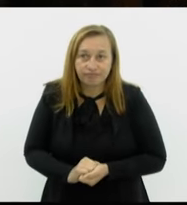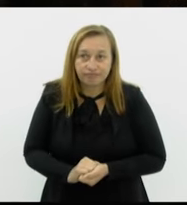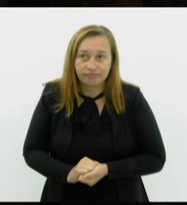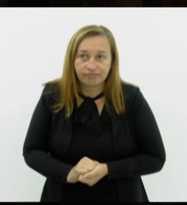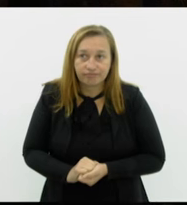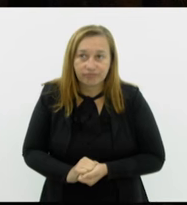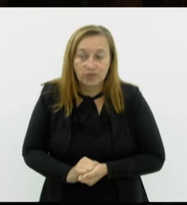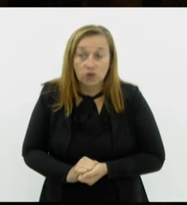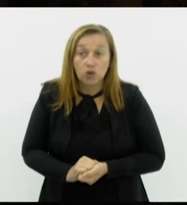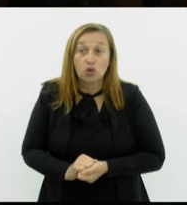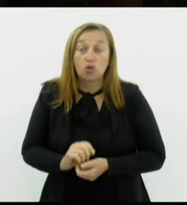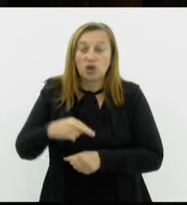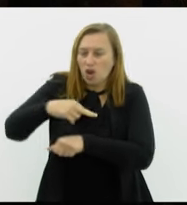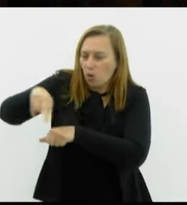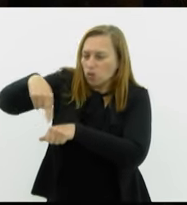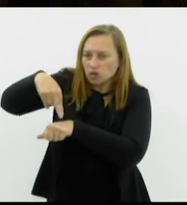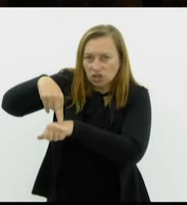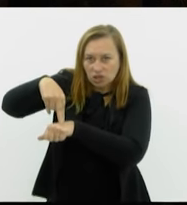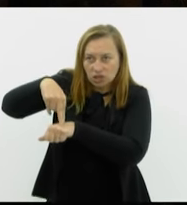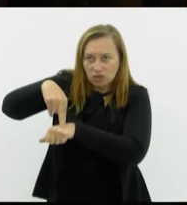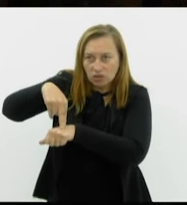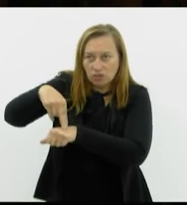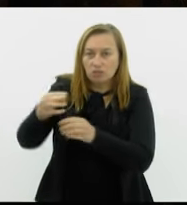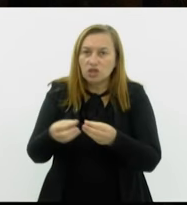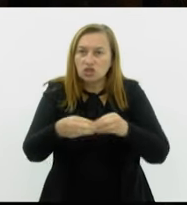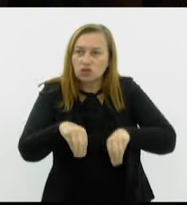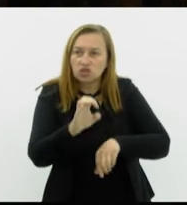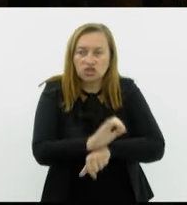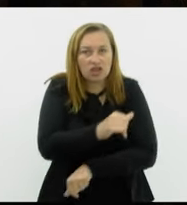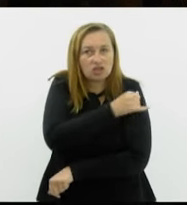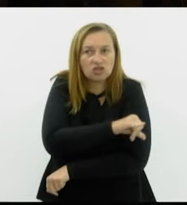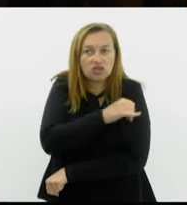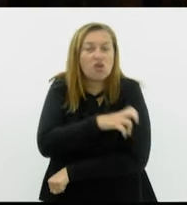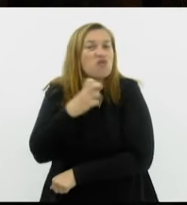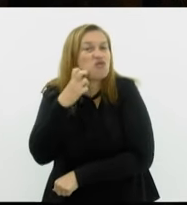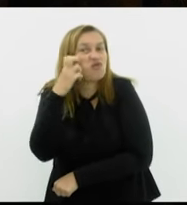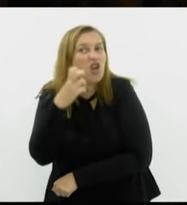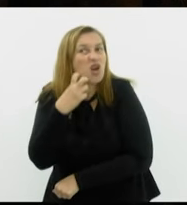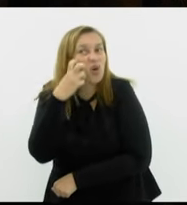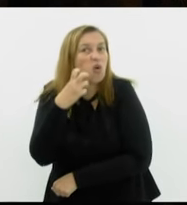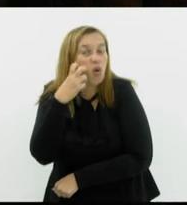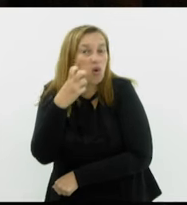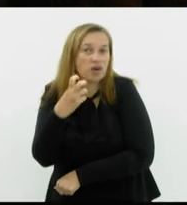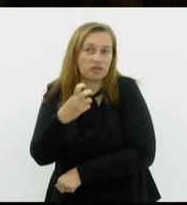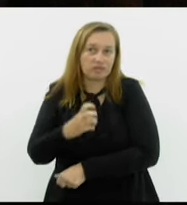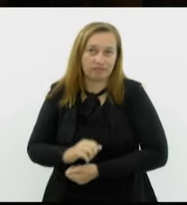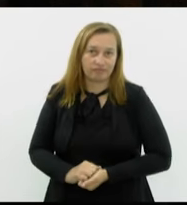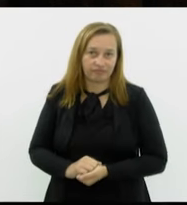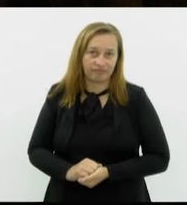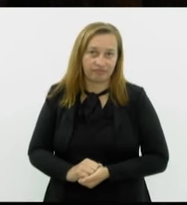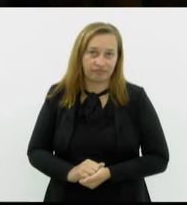O que a União faz com o Estado do Rio de Janeiro é para dar vergonha em agiota.